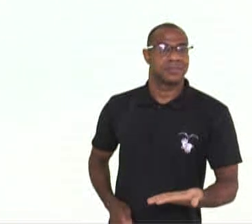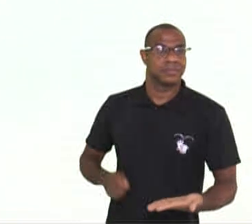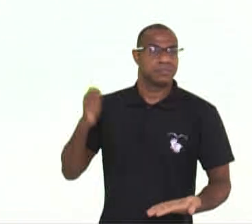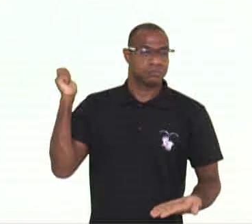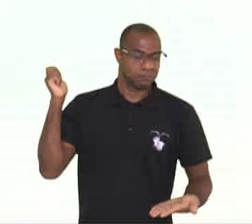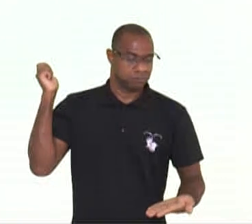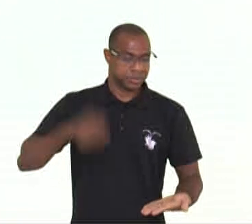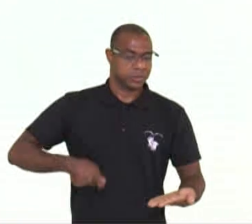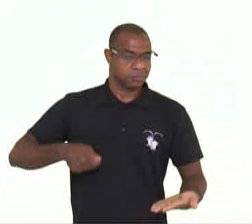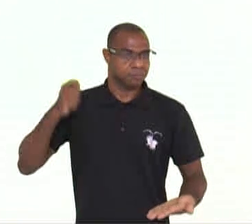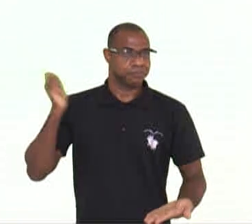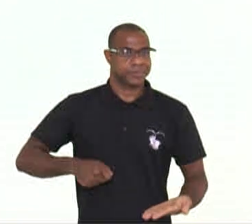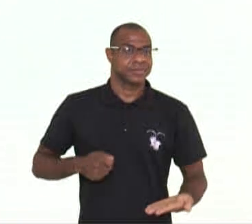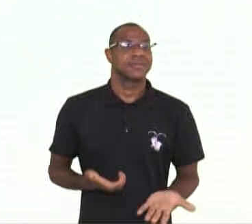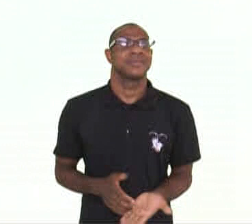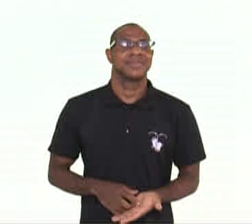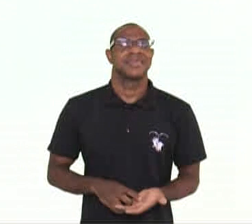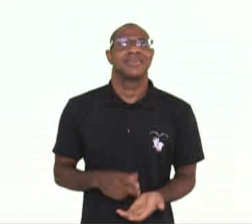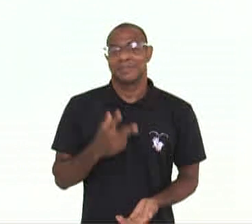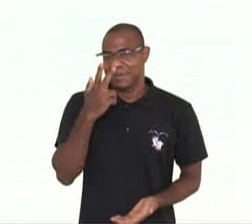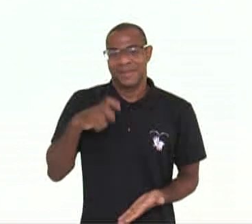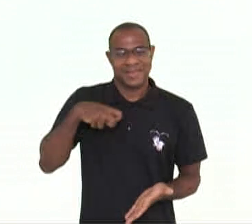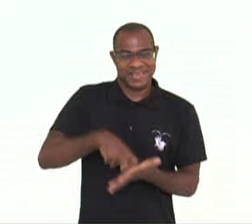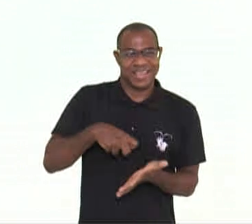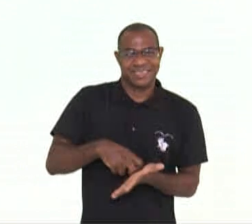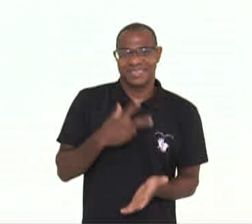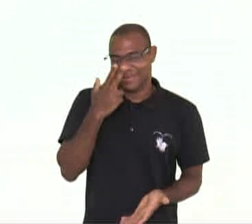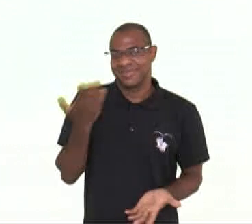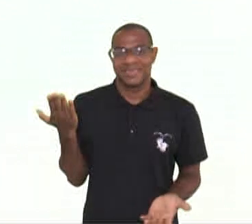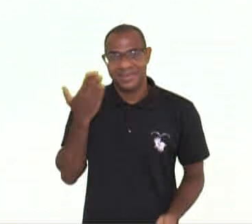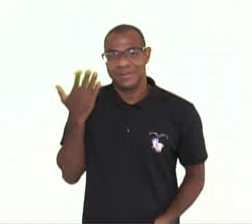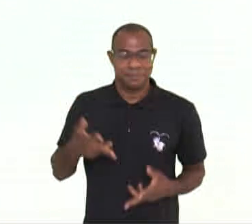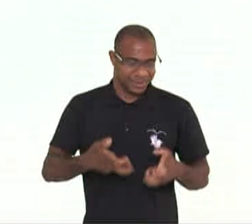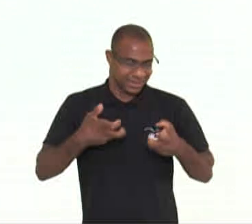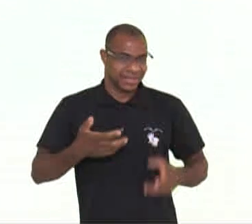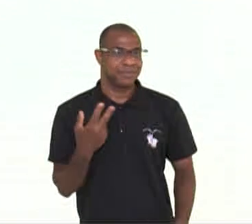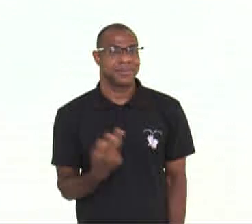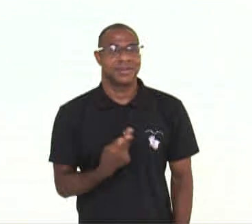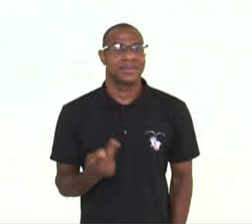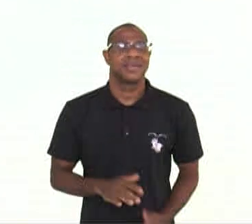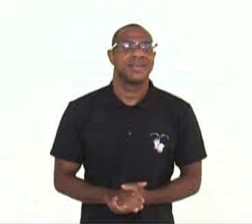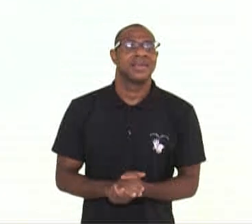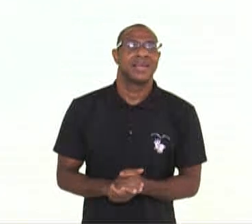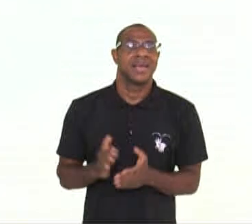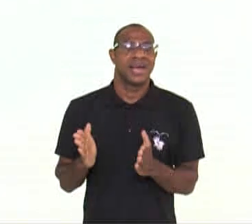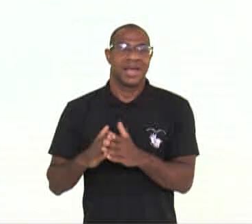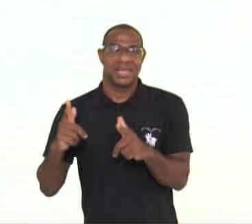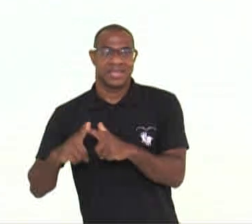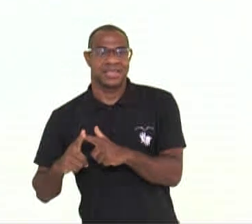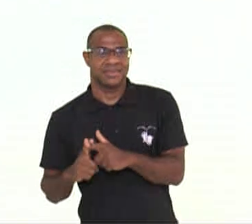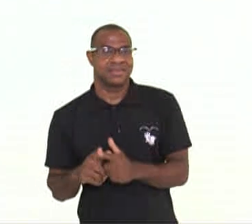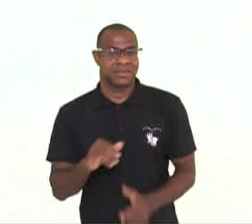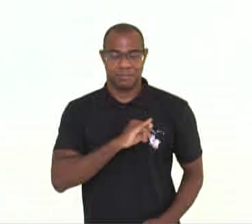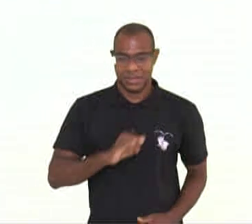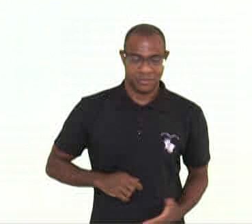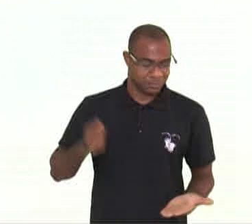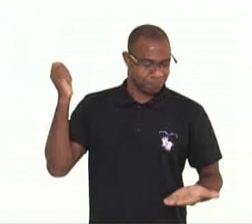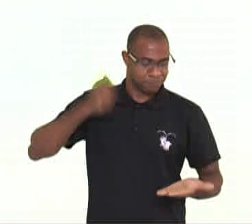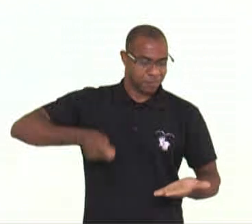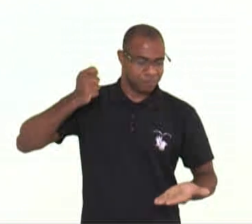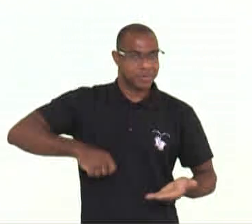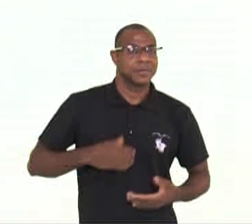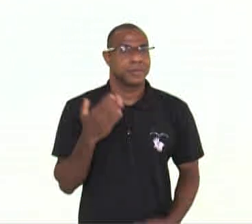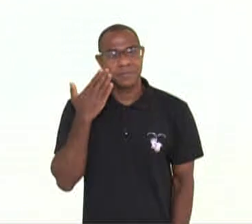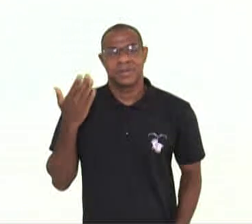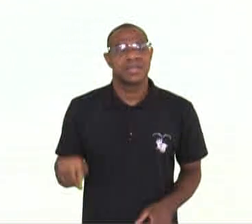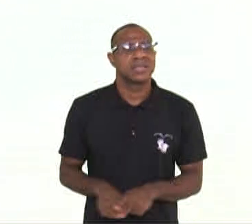as consequências do seu erro aí de prender os bispos, e então você percebe a igreja batendo na mão do imperador com a palmatória. Por meio